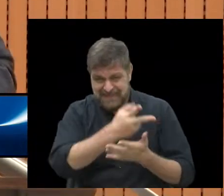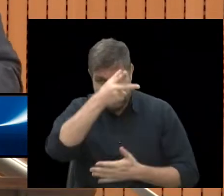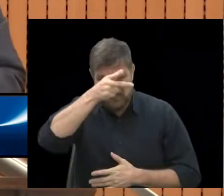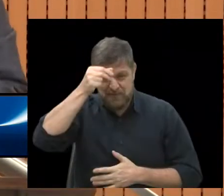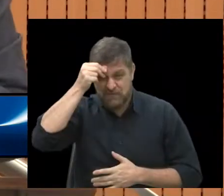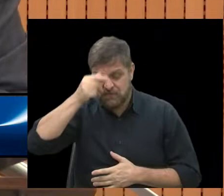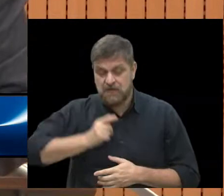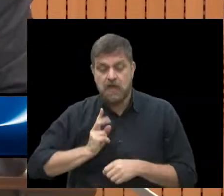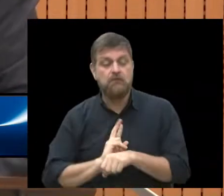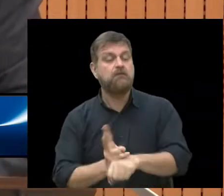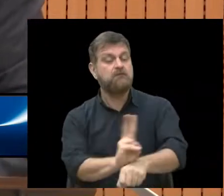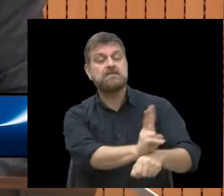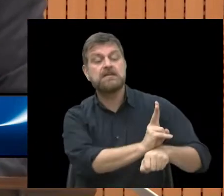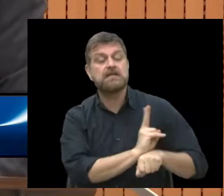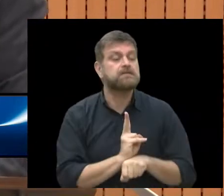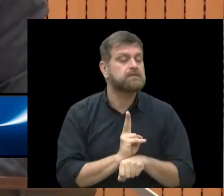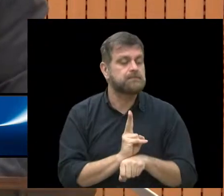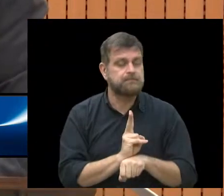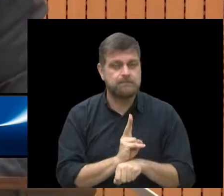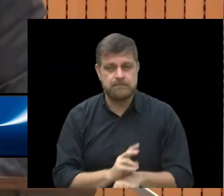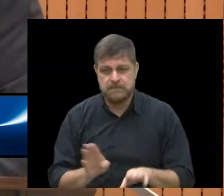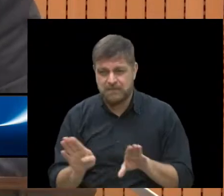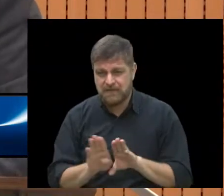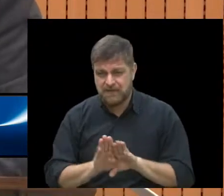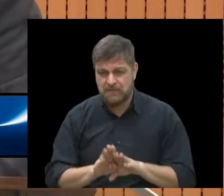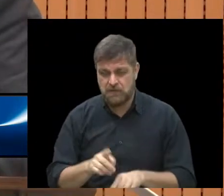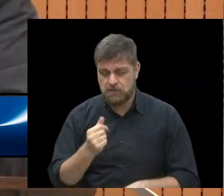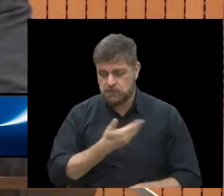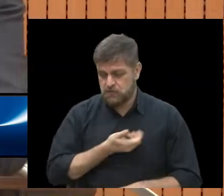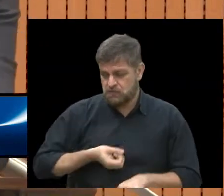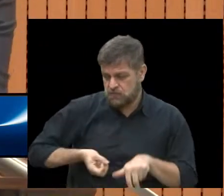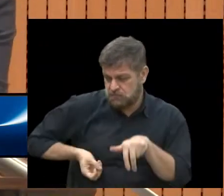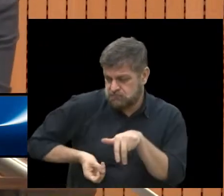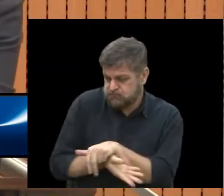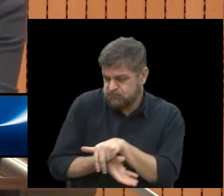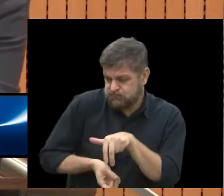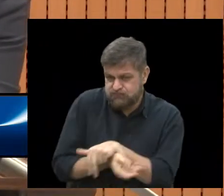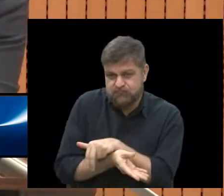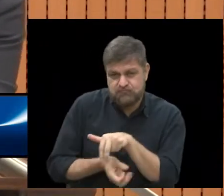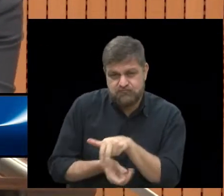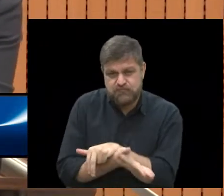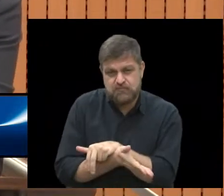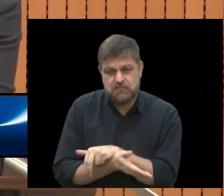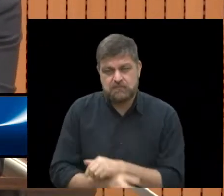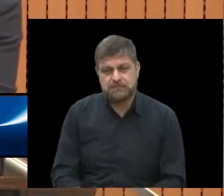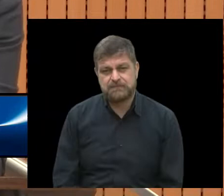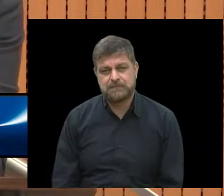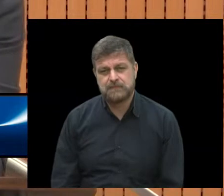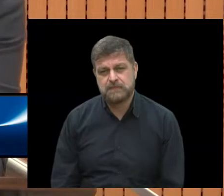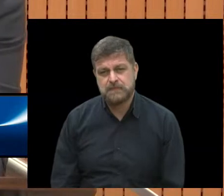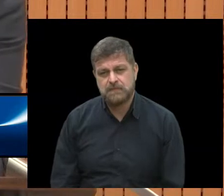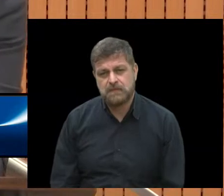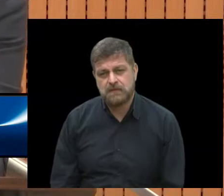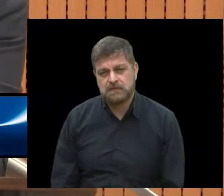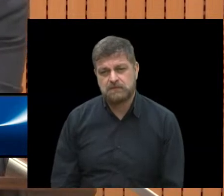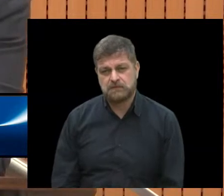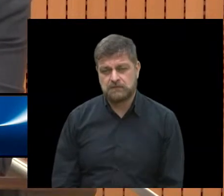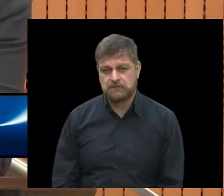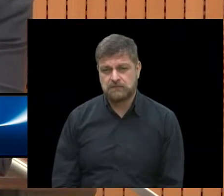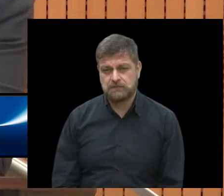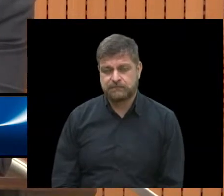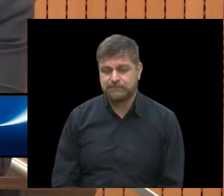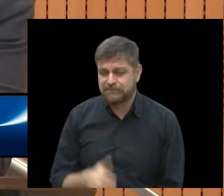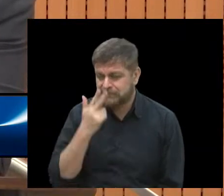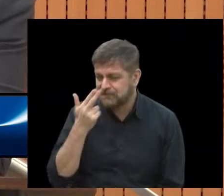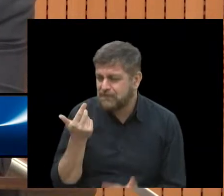desmandos desse governo e toda a corrupção na cidade de Campinas. O